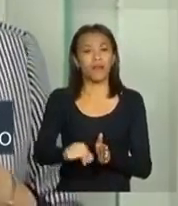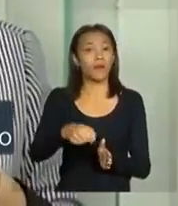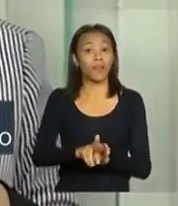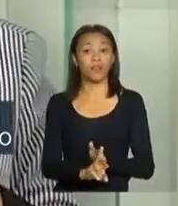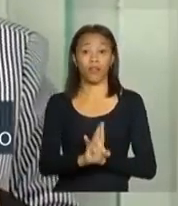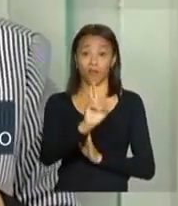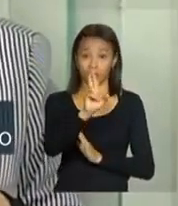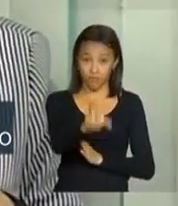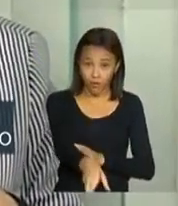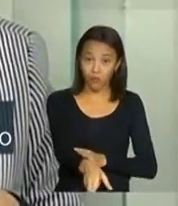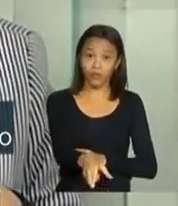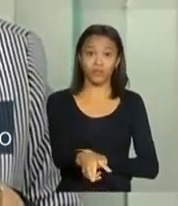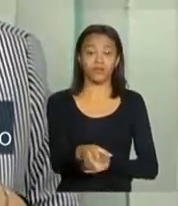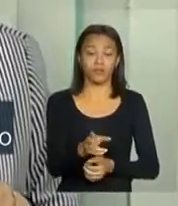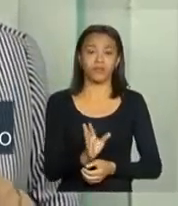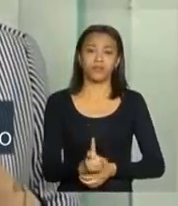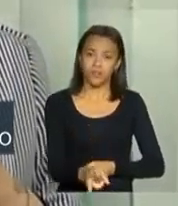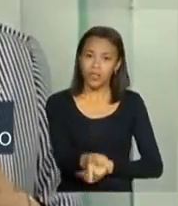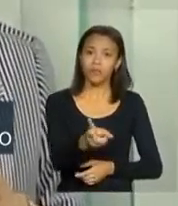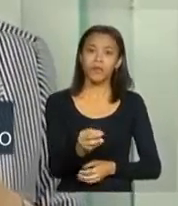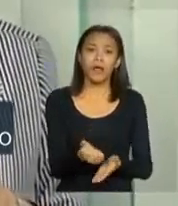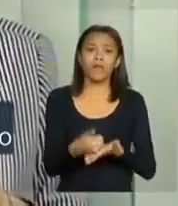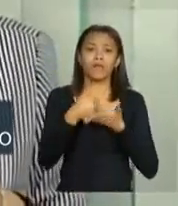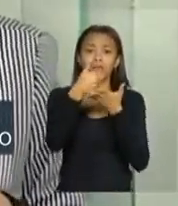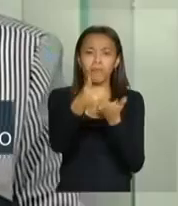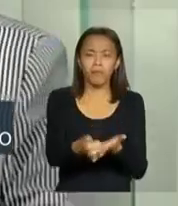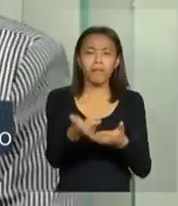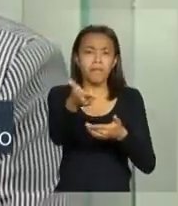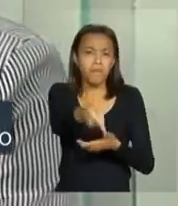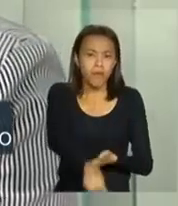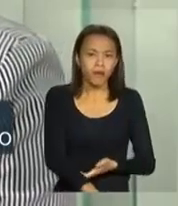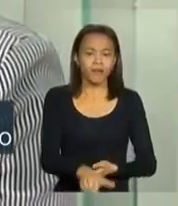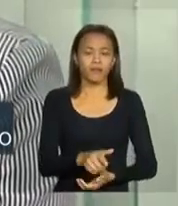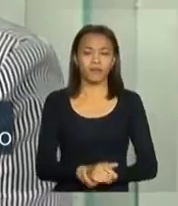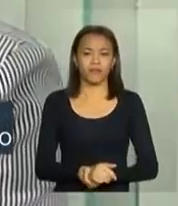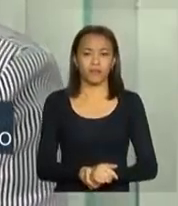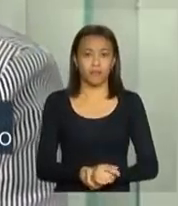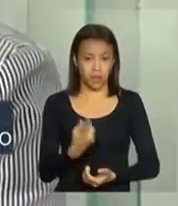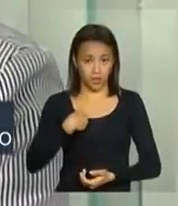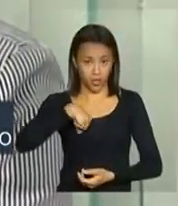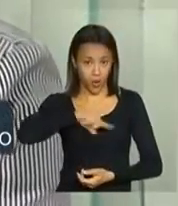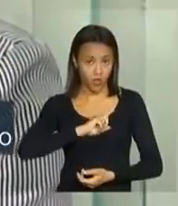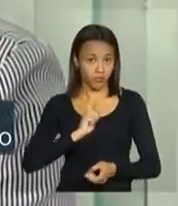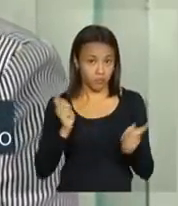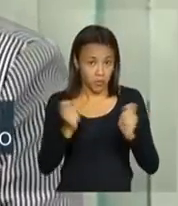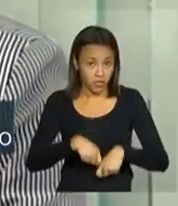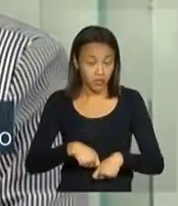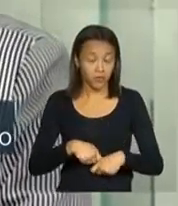sem dúvida nenhuma, os subsídios maiores para